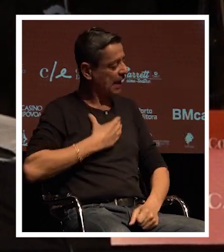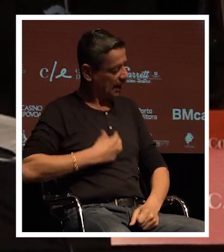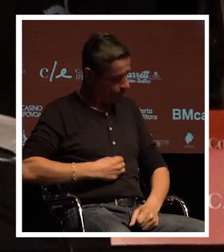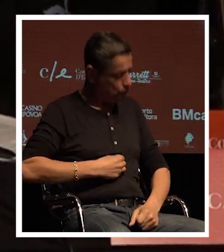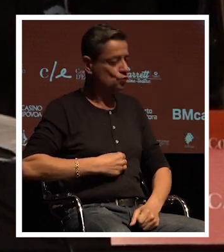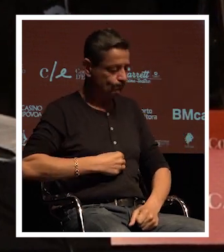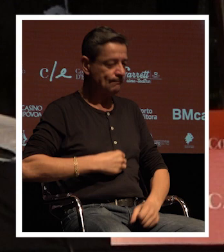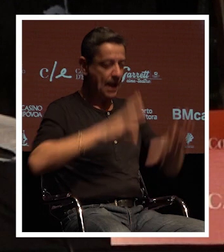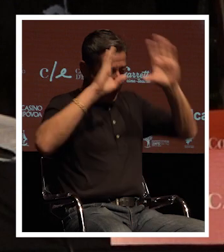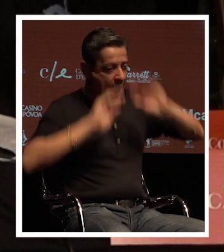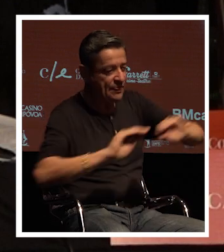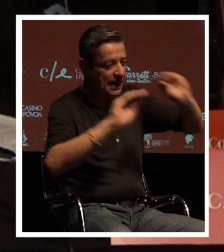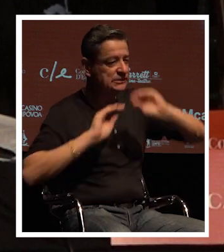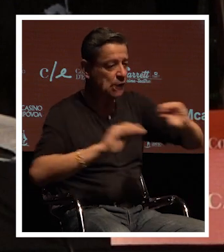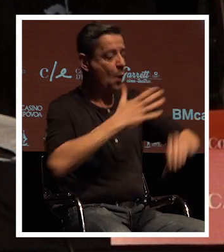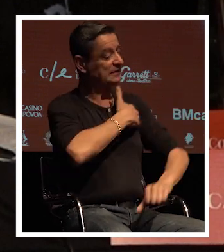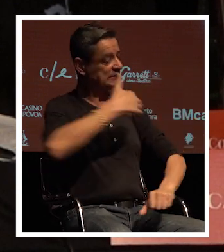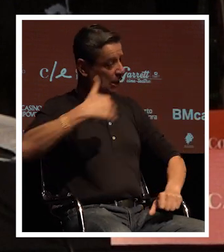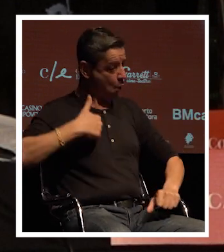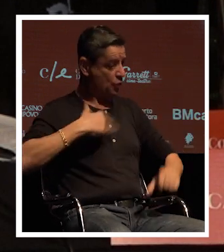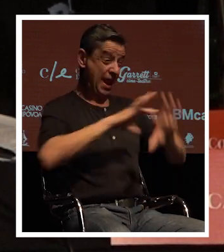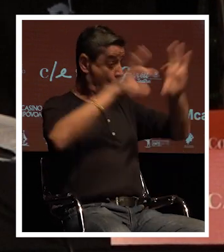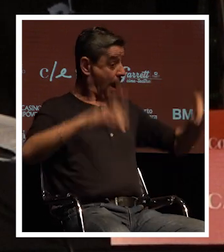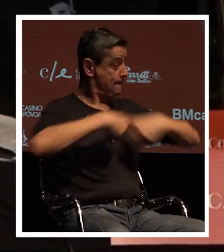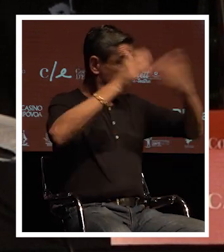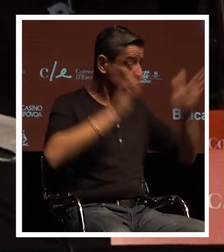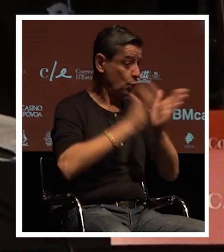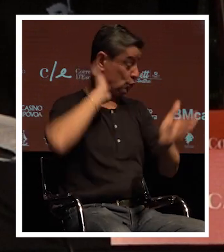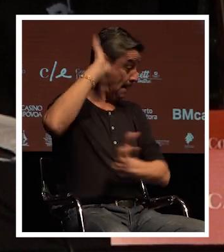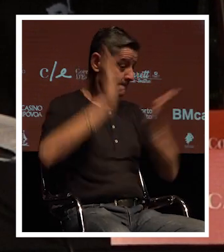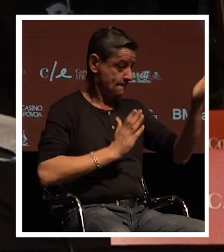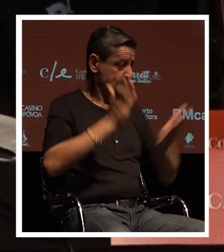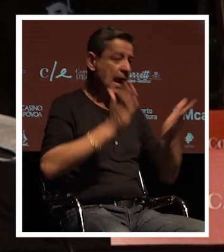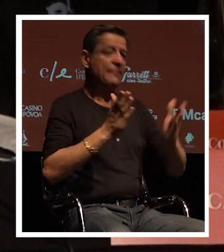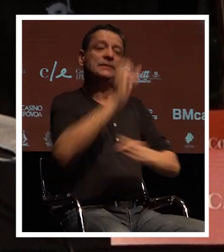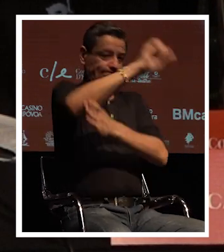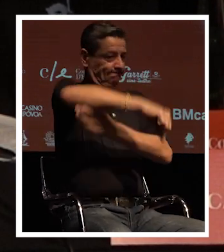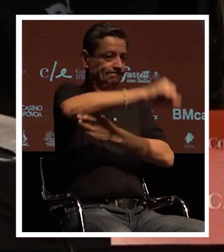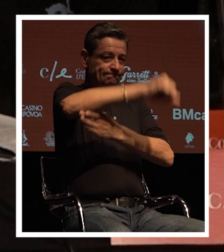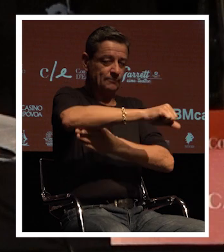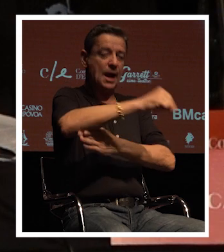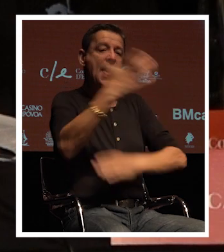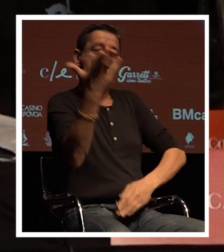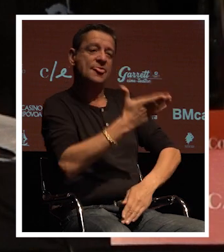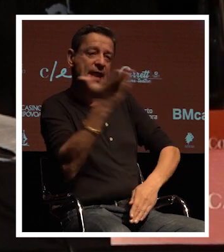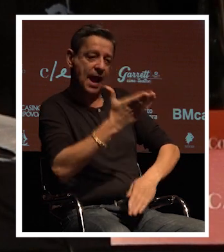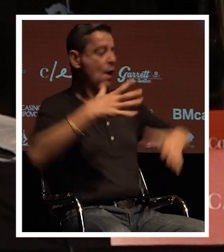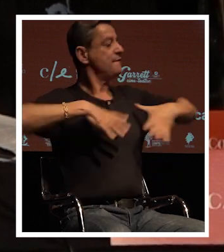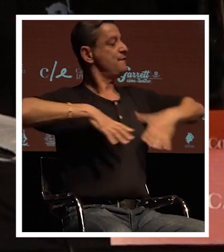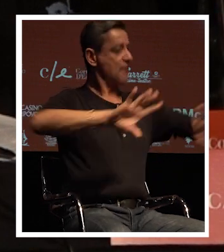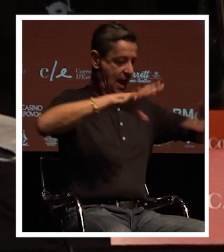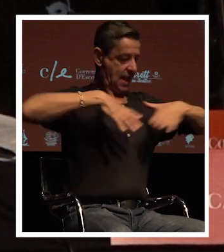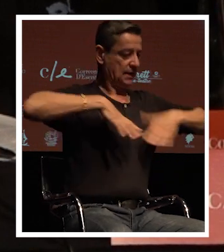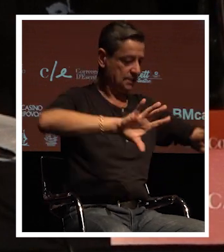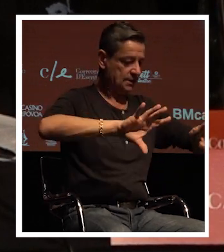votar a educação e a saúde eram o mesmo para todos as empregadas domésticas Agora sim tinham direito a férias num